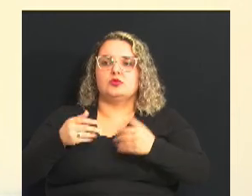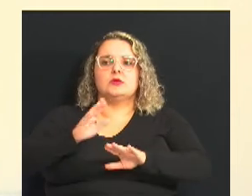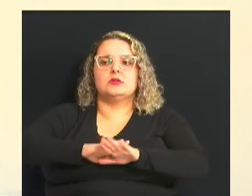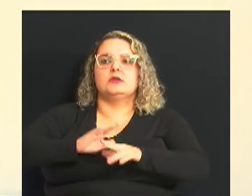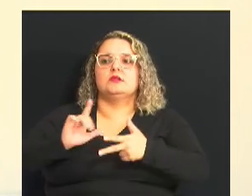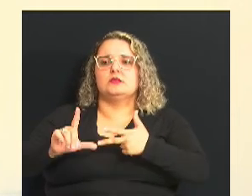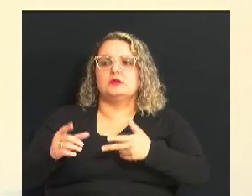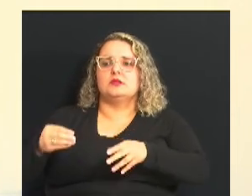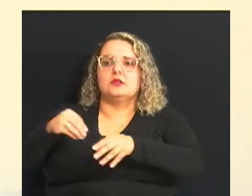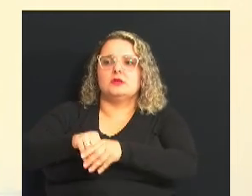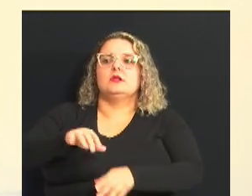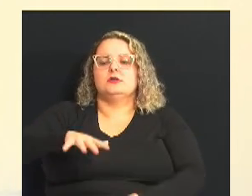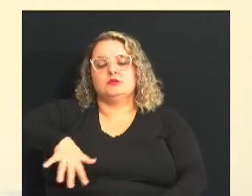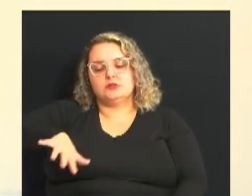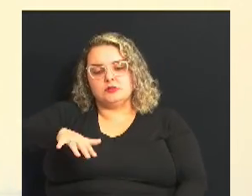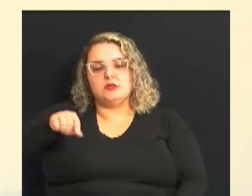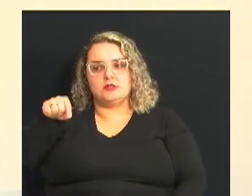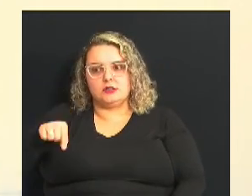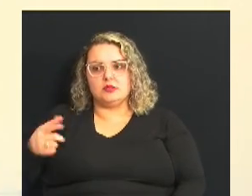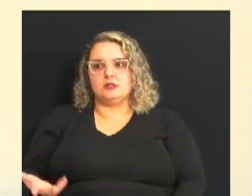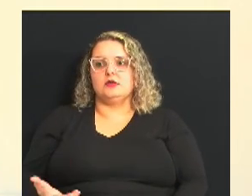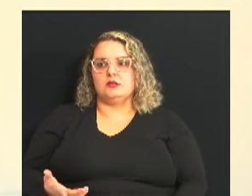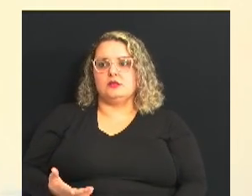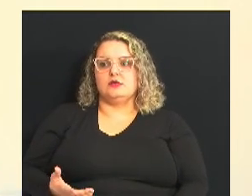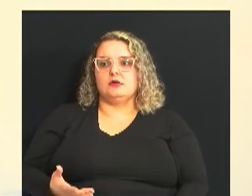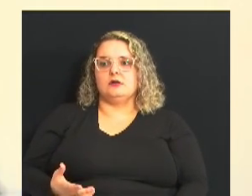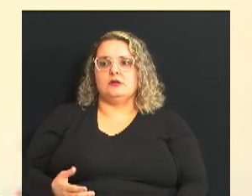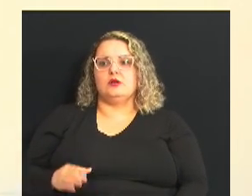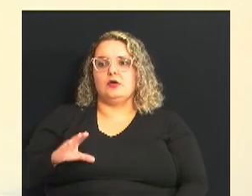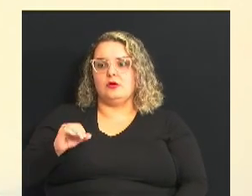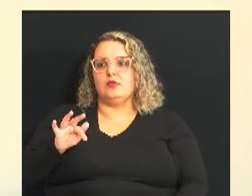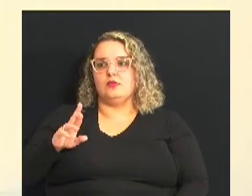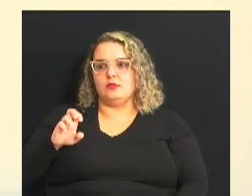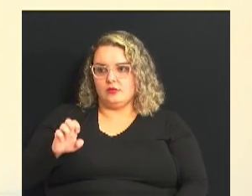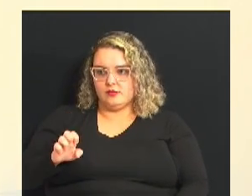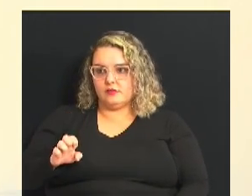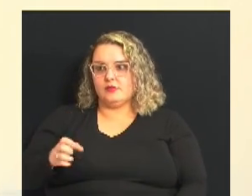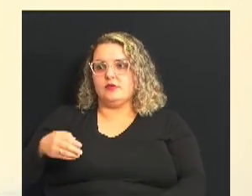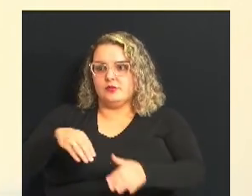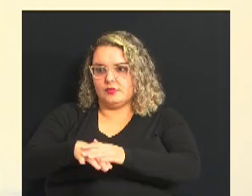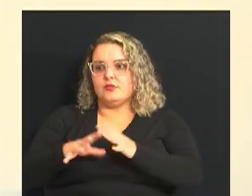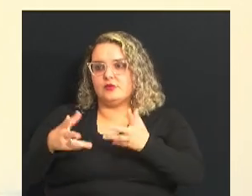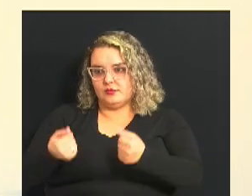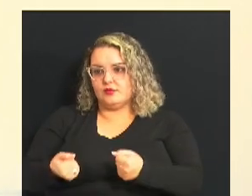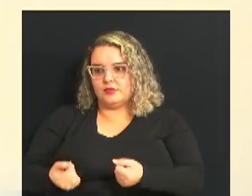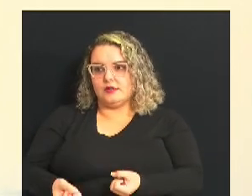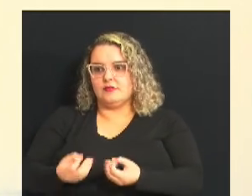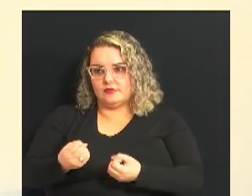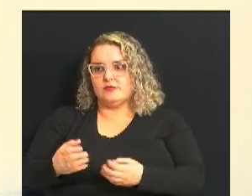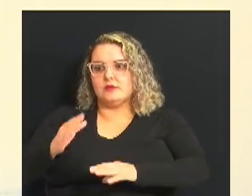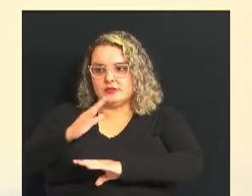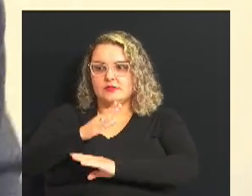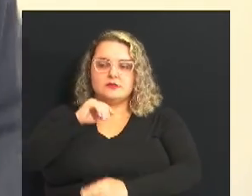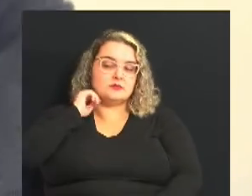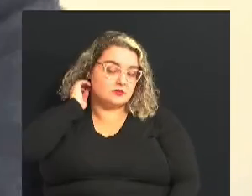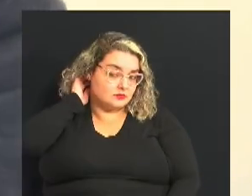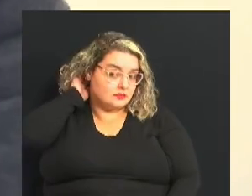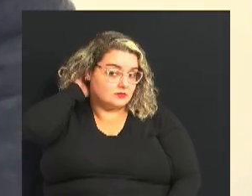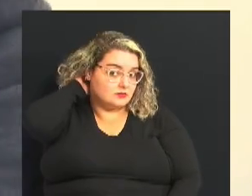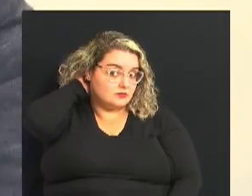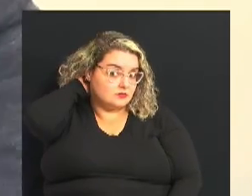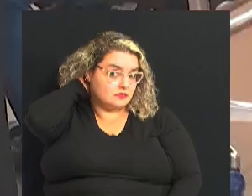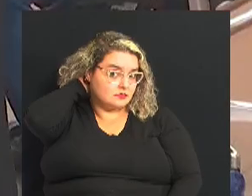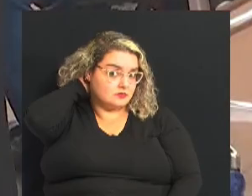ali dentro dele, né? Então ele é como se fosse um cofre onde a gente guarda toda a informação da Câmara. Perfeito.